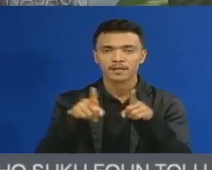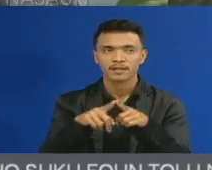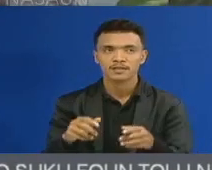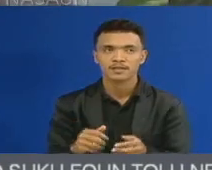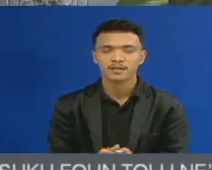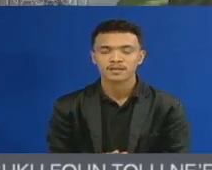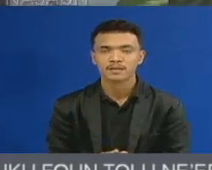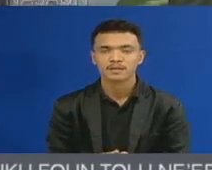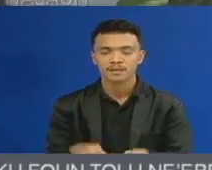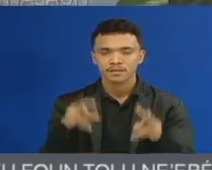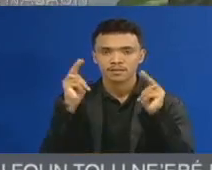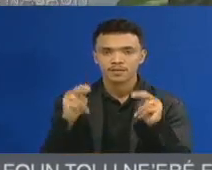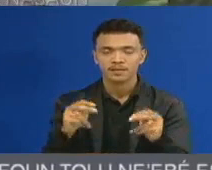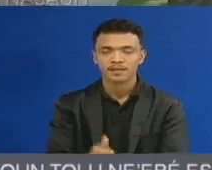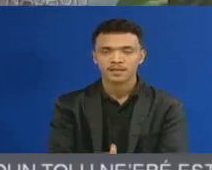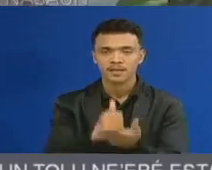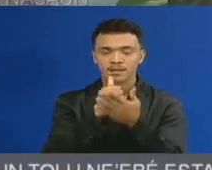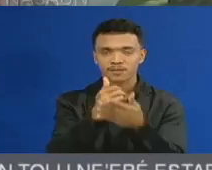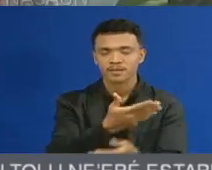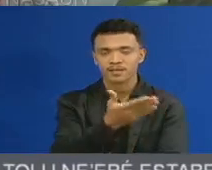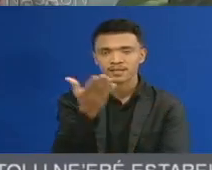exigente, não precisa apoio se está bom,